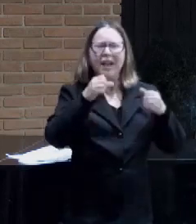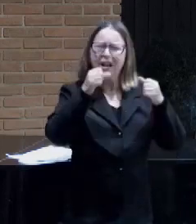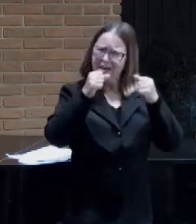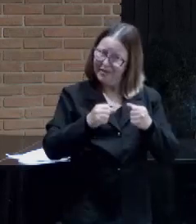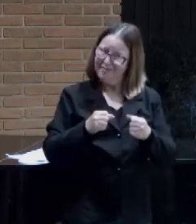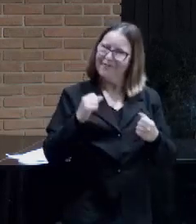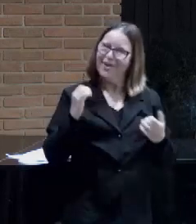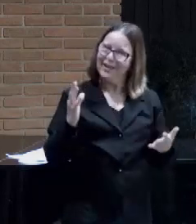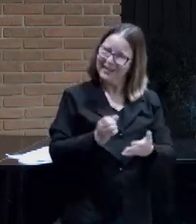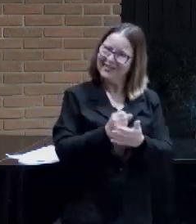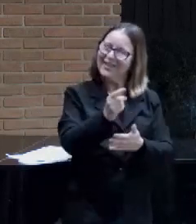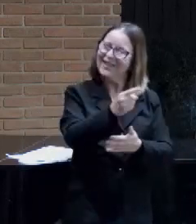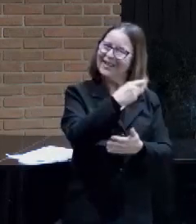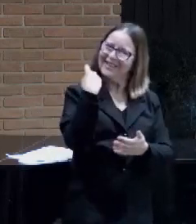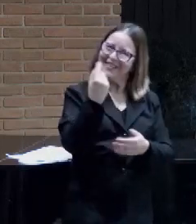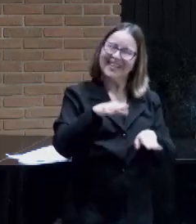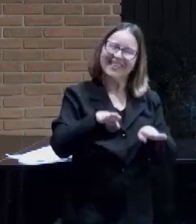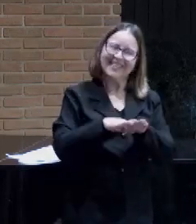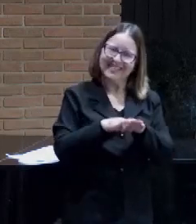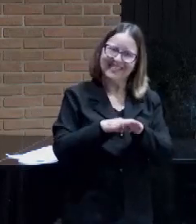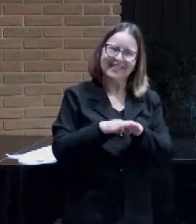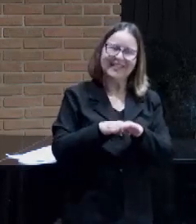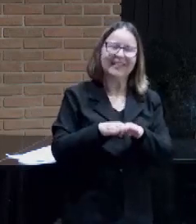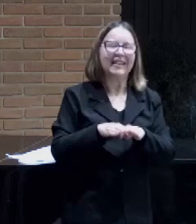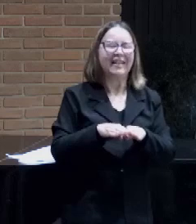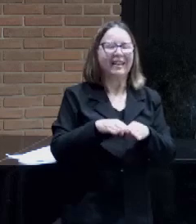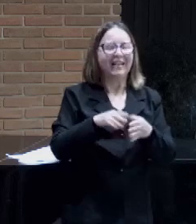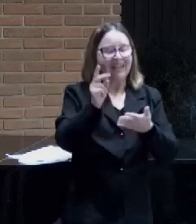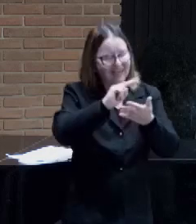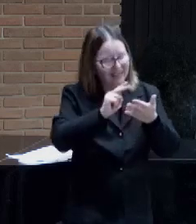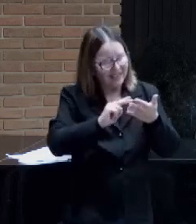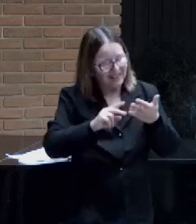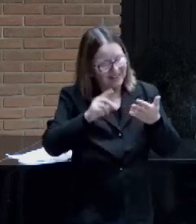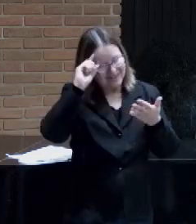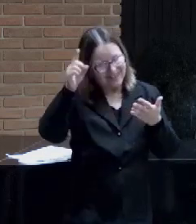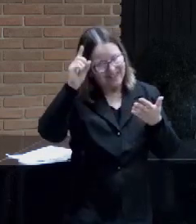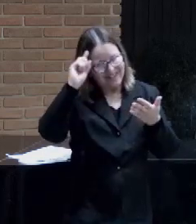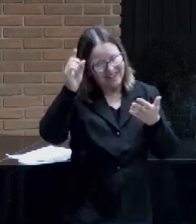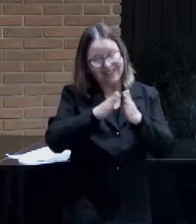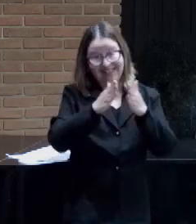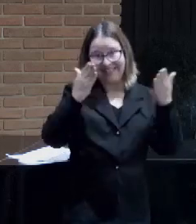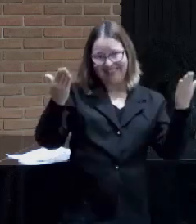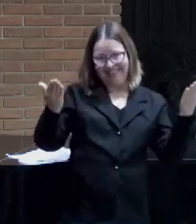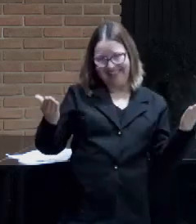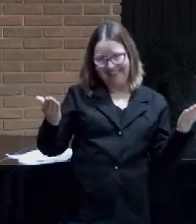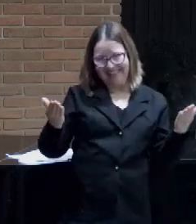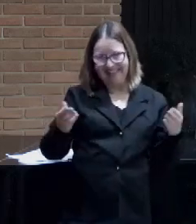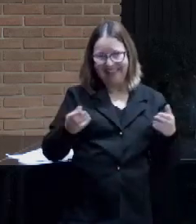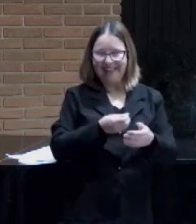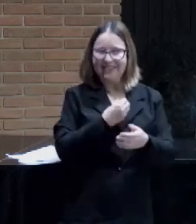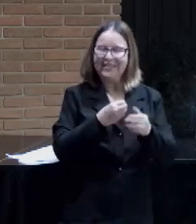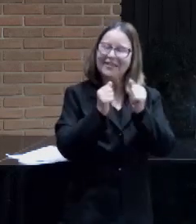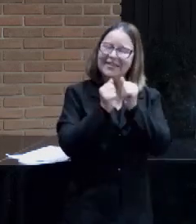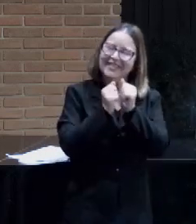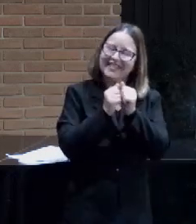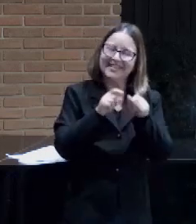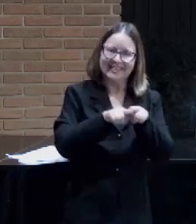Leiamos a Bíblia diariamente. Tenhamos vida de oração. Vivamos em comunidade, até que o Senhor venha nos buscar.